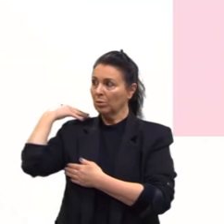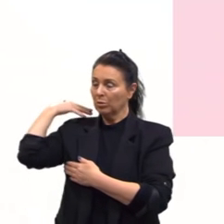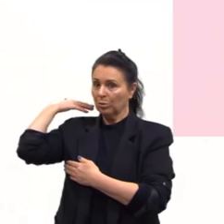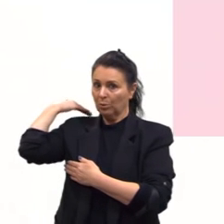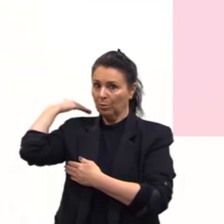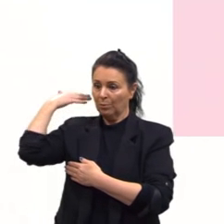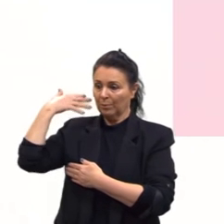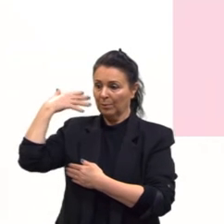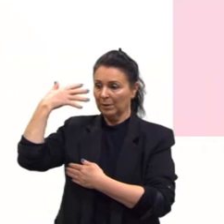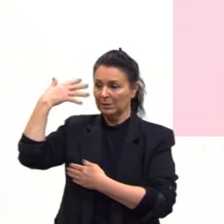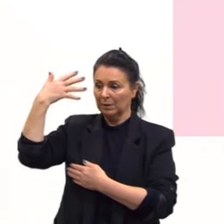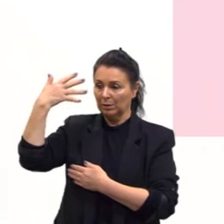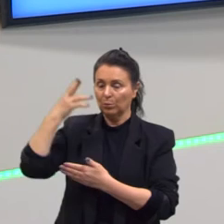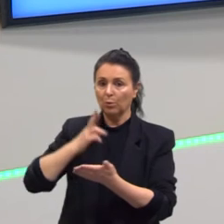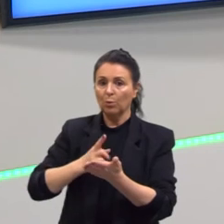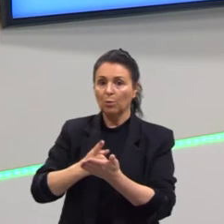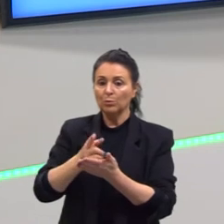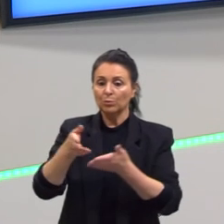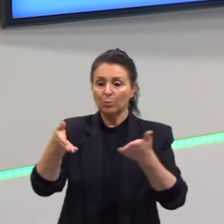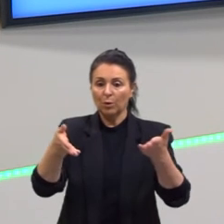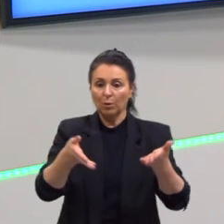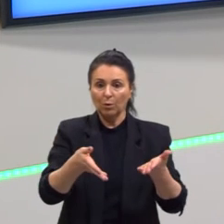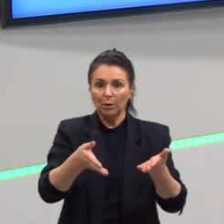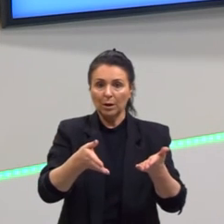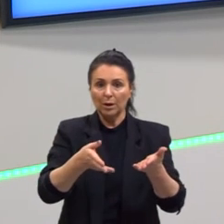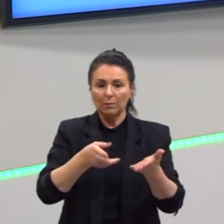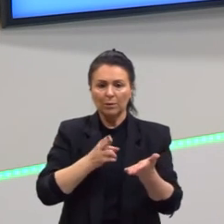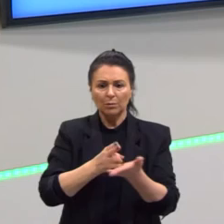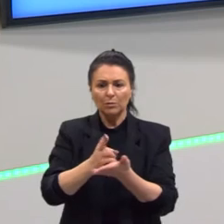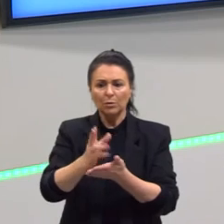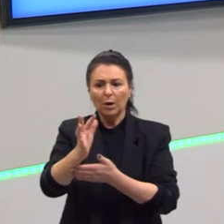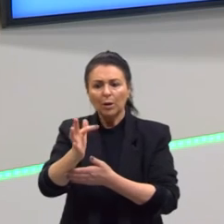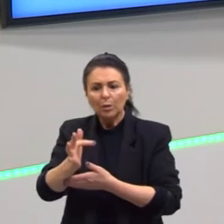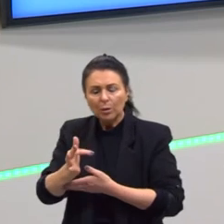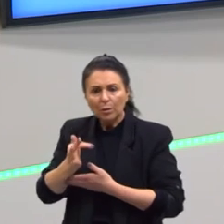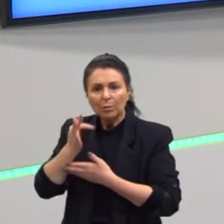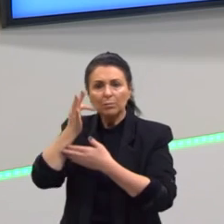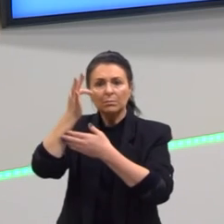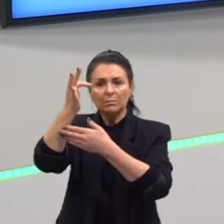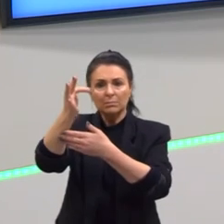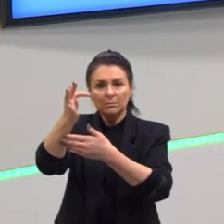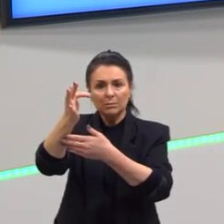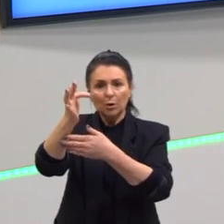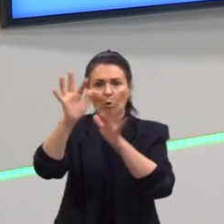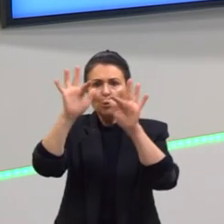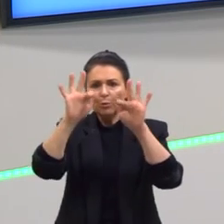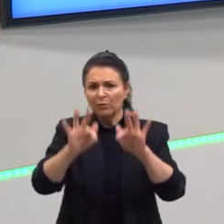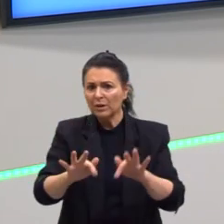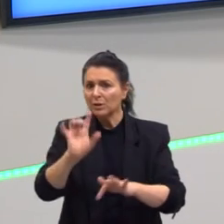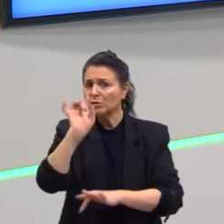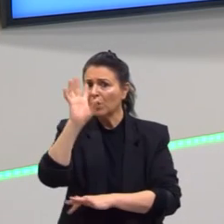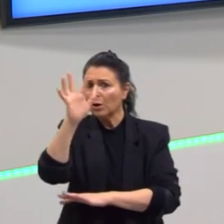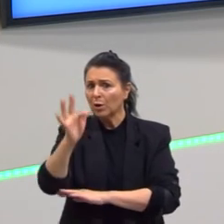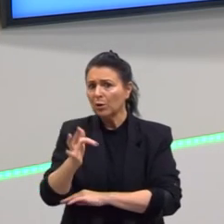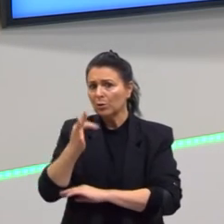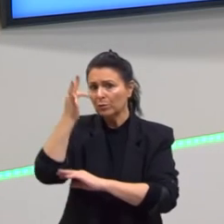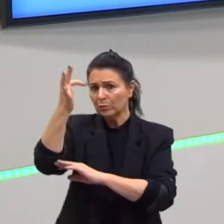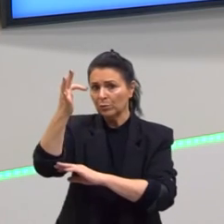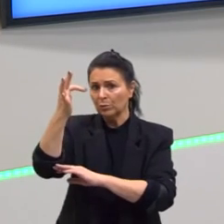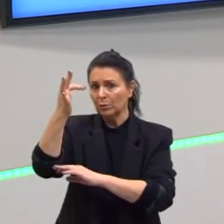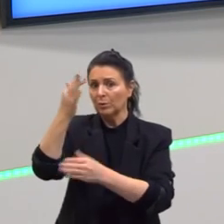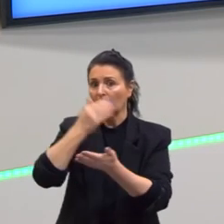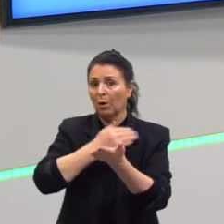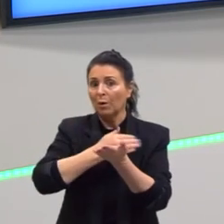continuidade no presente veio para o futuro e vai ser terminado no futuro e eu tenho certeza de que ela vai